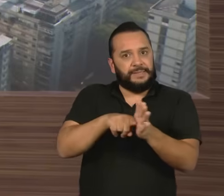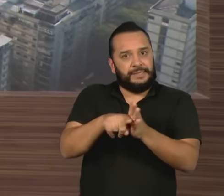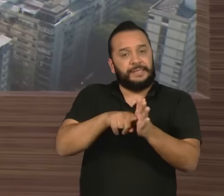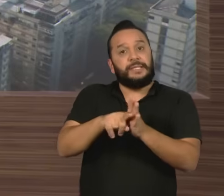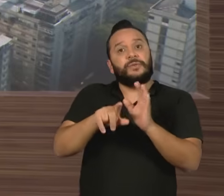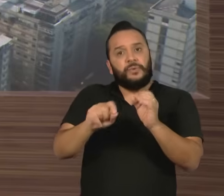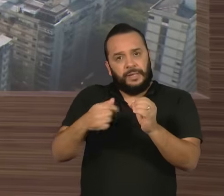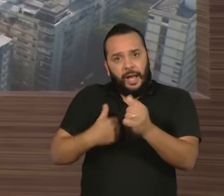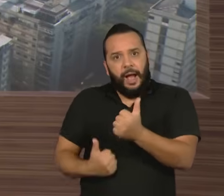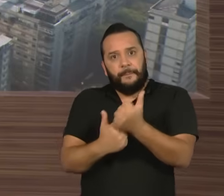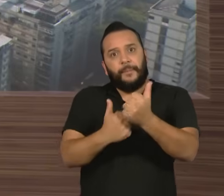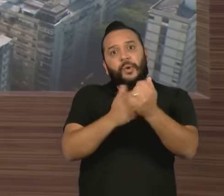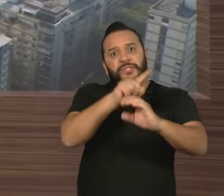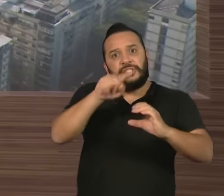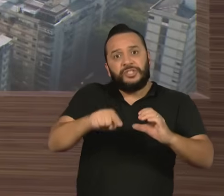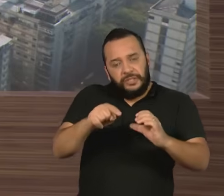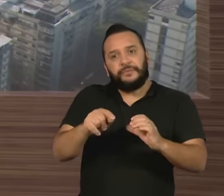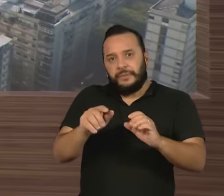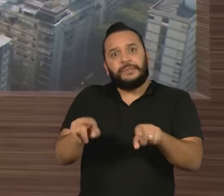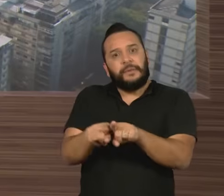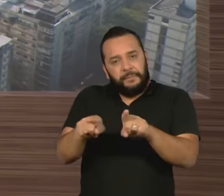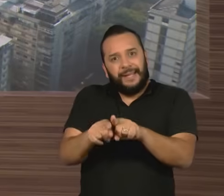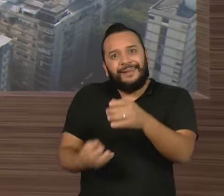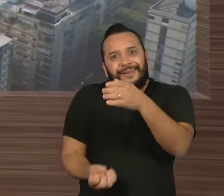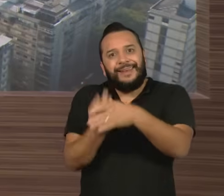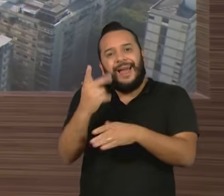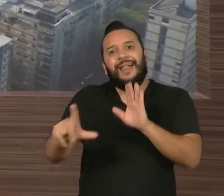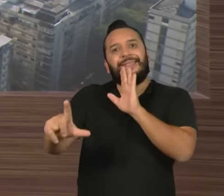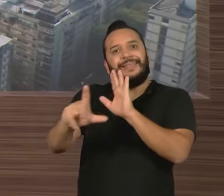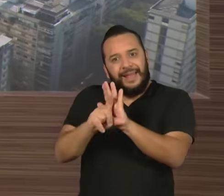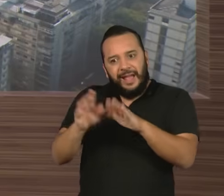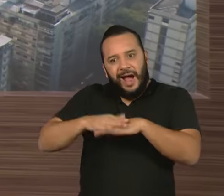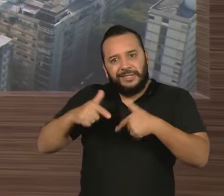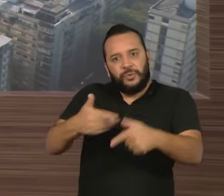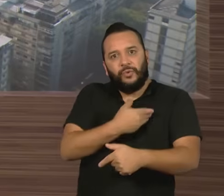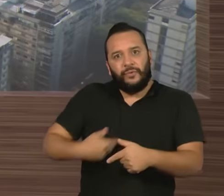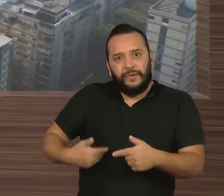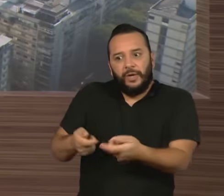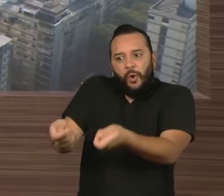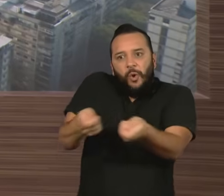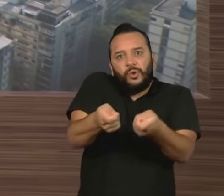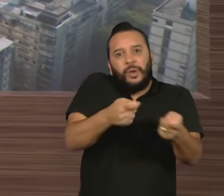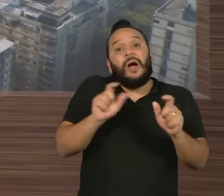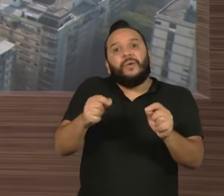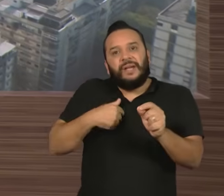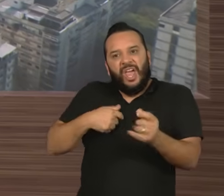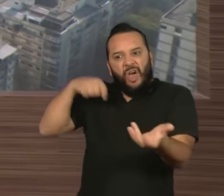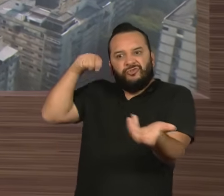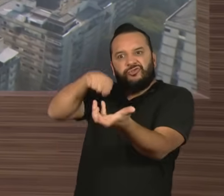para a proposta de política pública que determine maior controle do veneno usado nas lavouras.